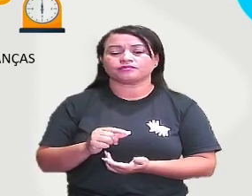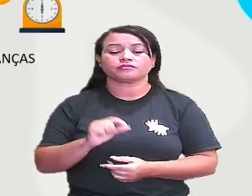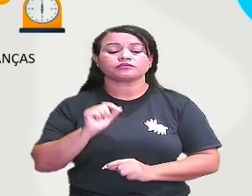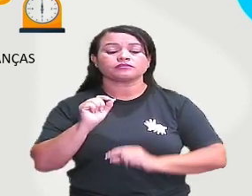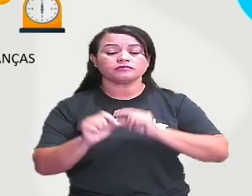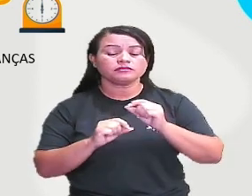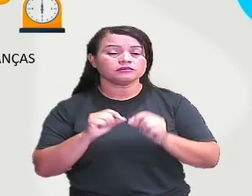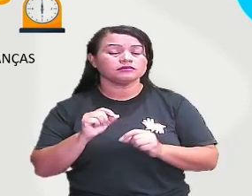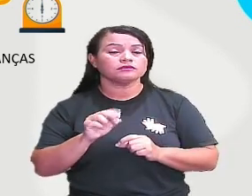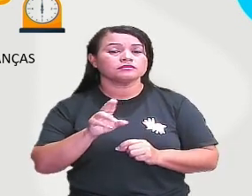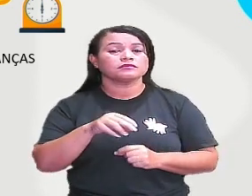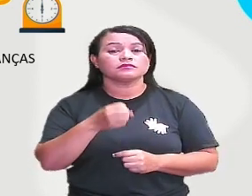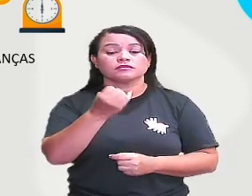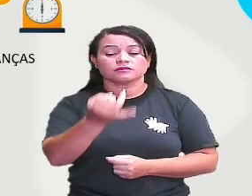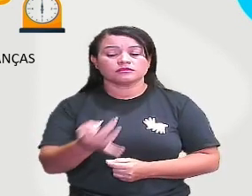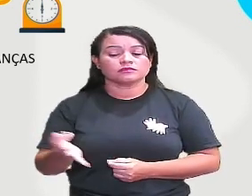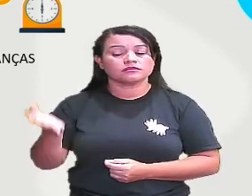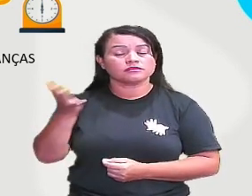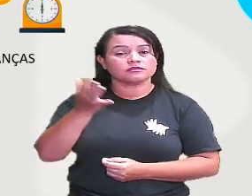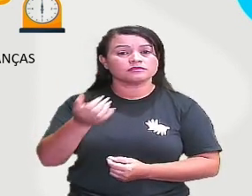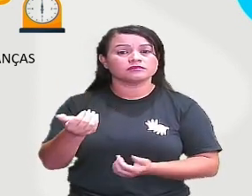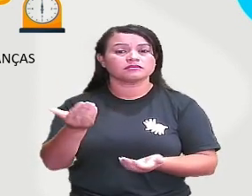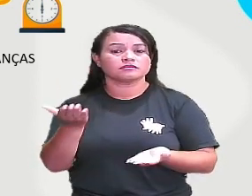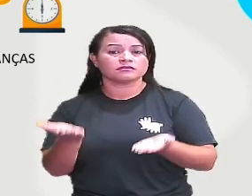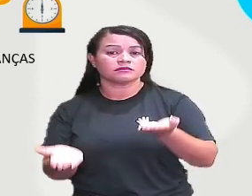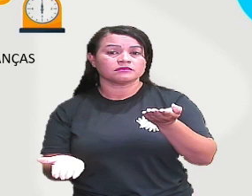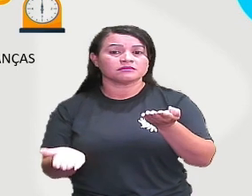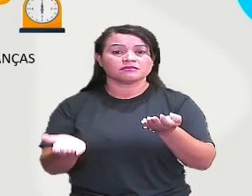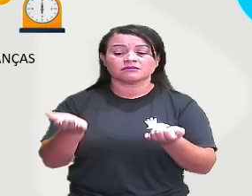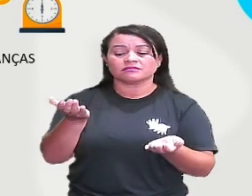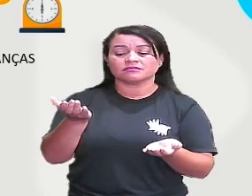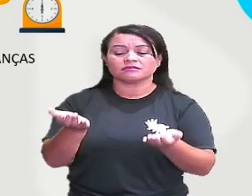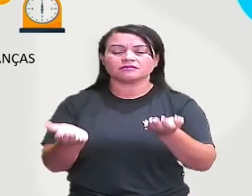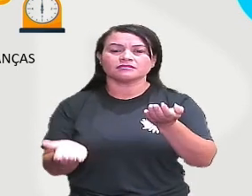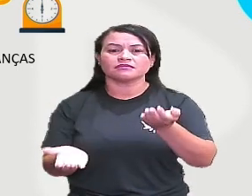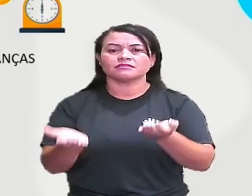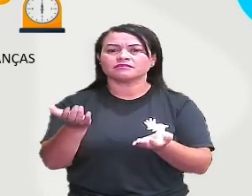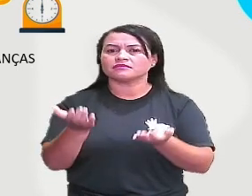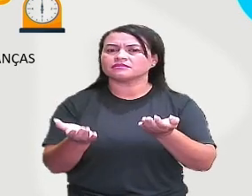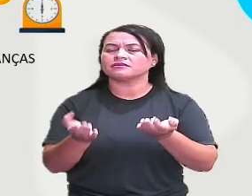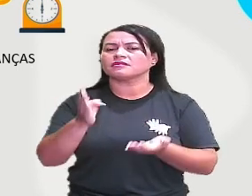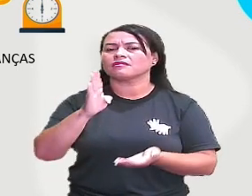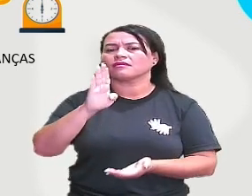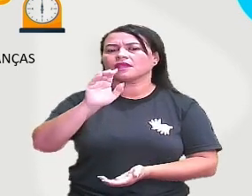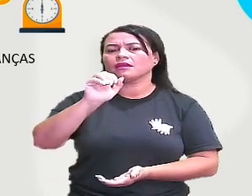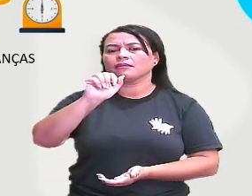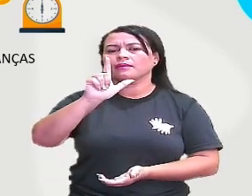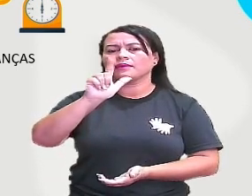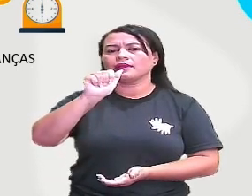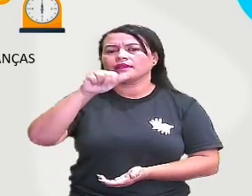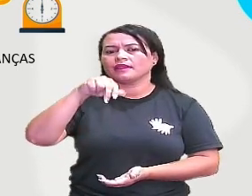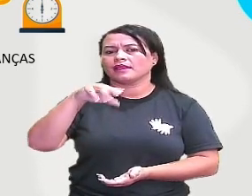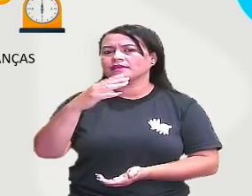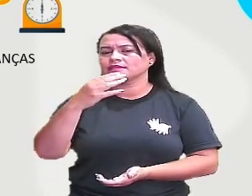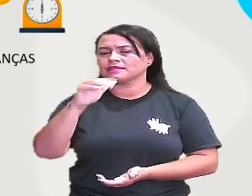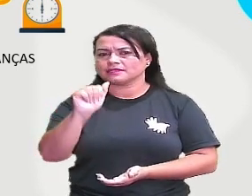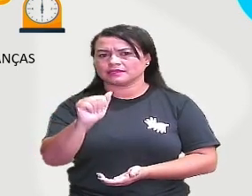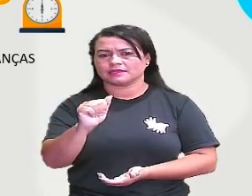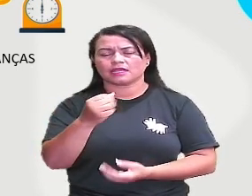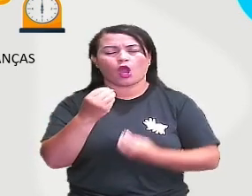para medida de massa são as balanças, né? Então, a balança que a gente utiliza para medida